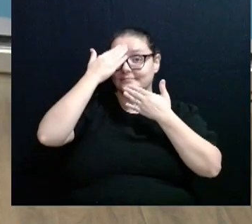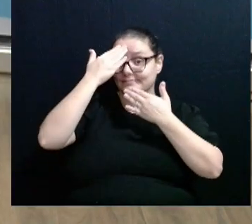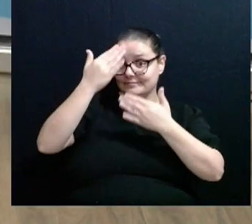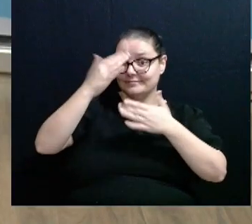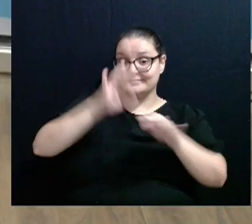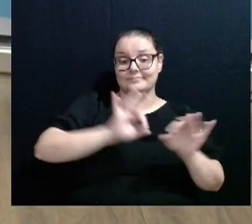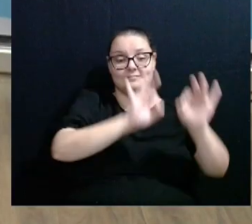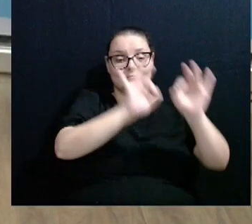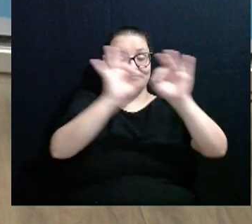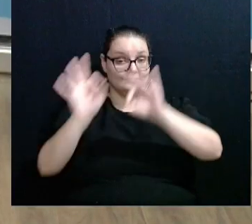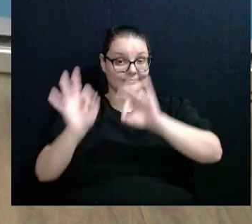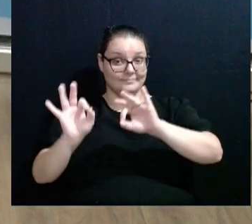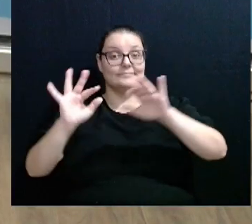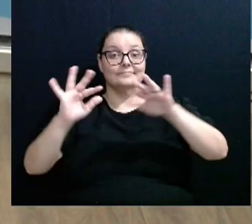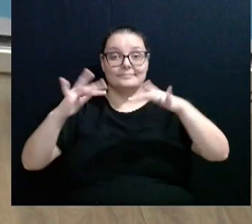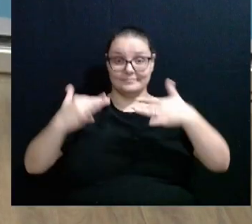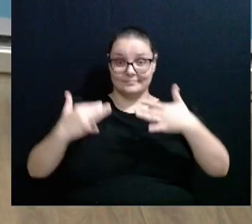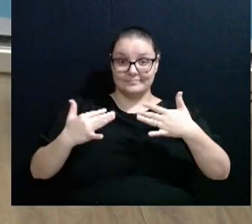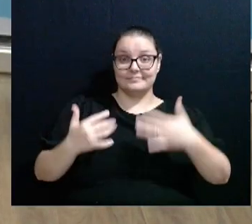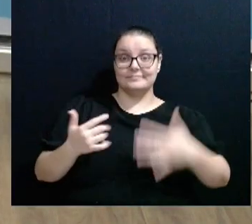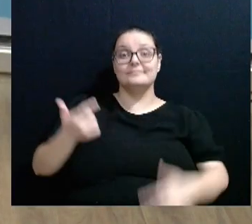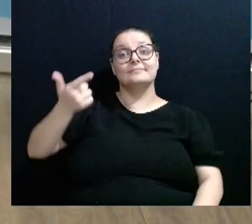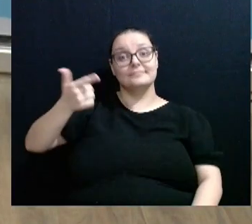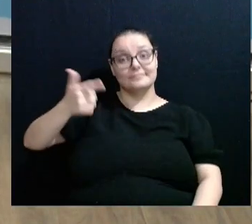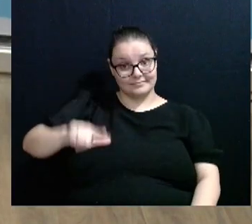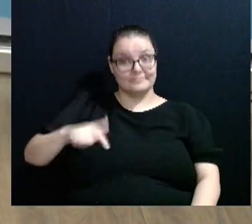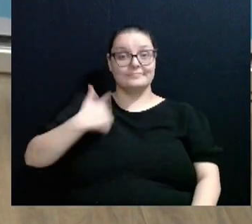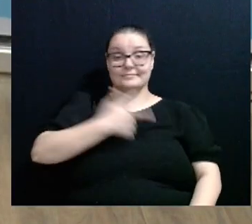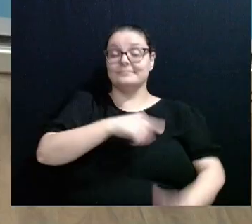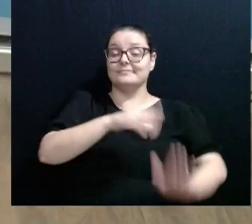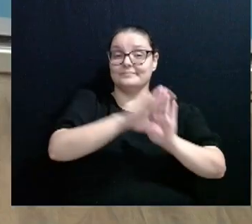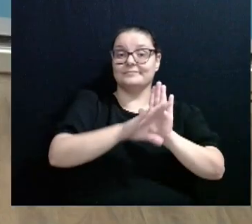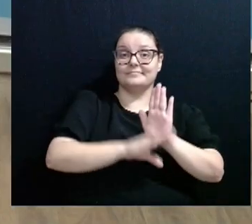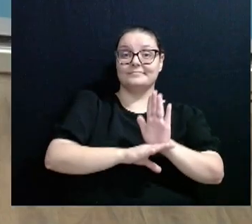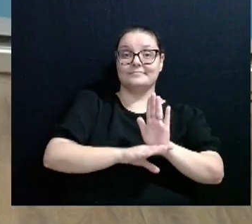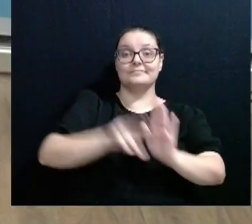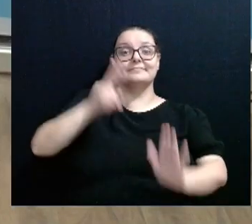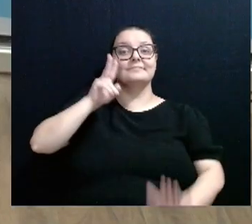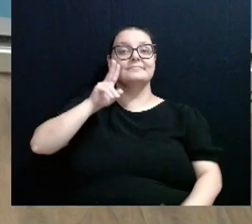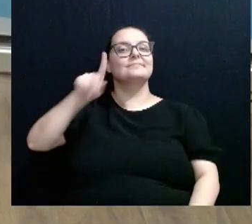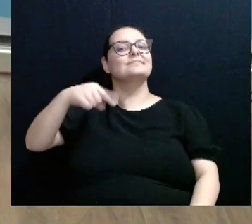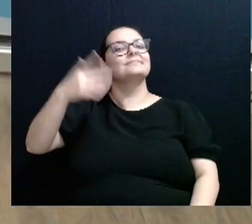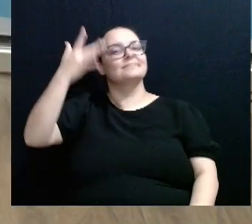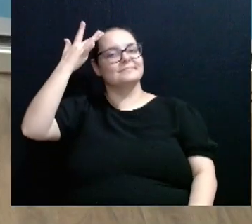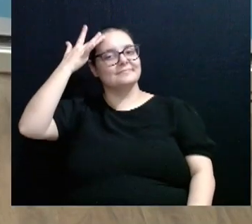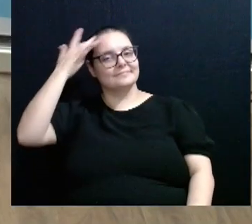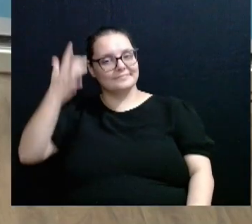sua companhia, pela sua audiência. Continue na nossa programação e nos vemos